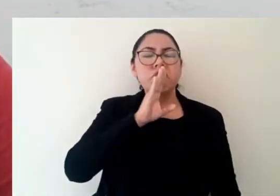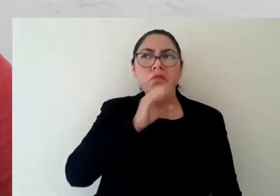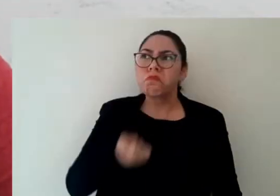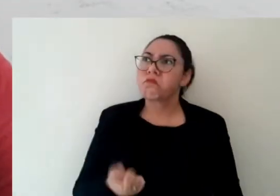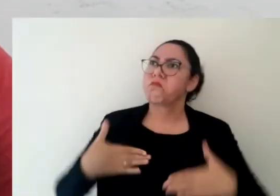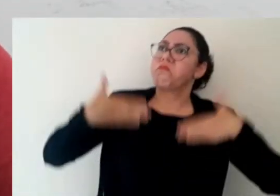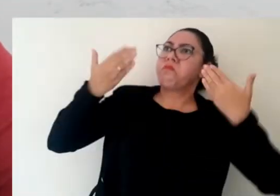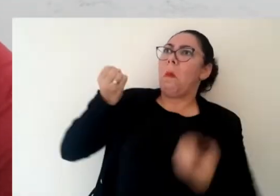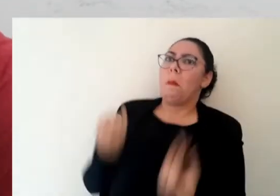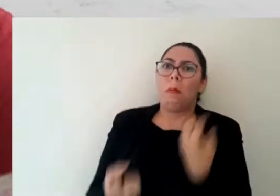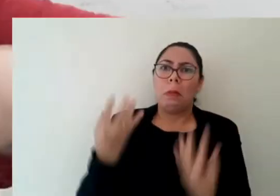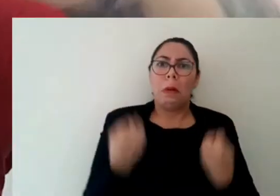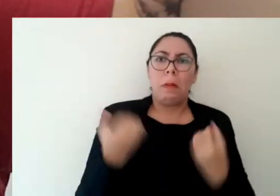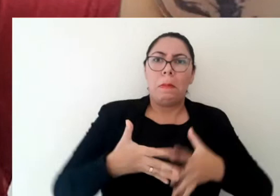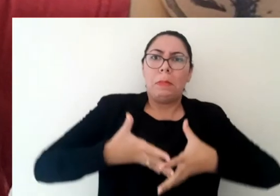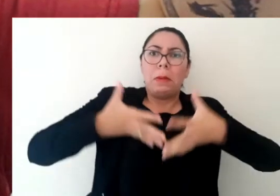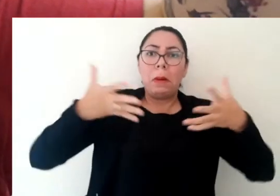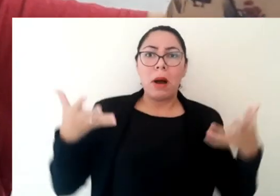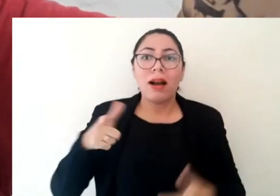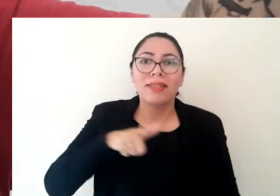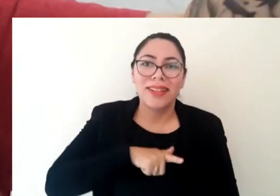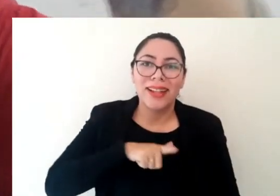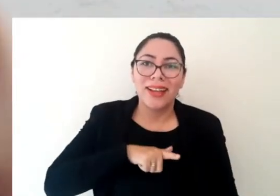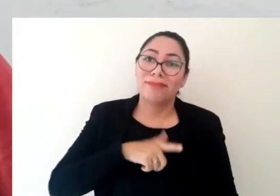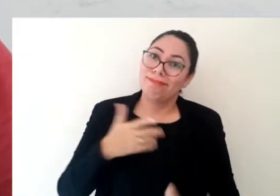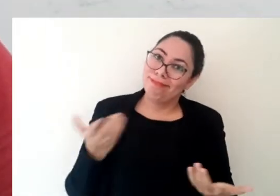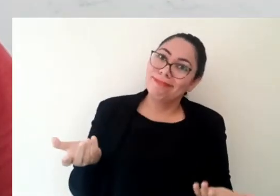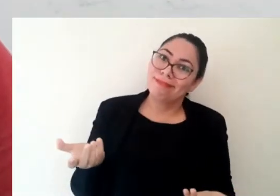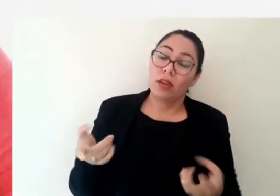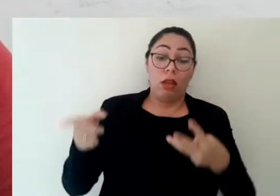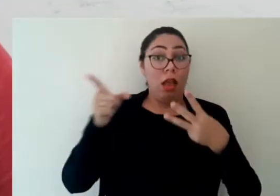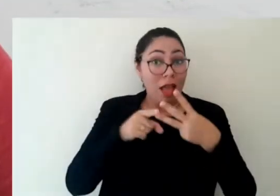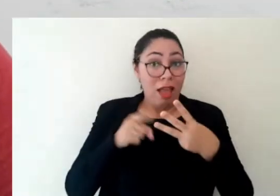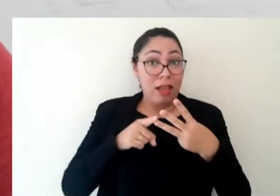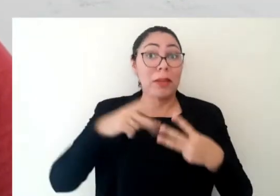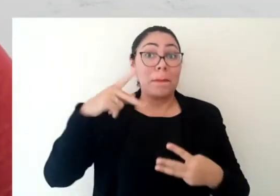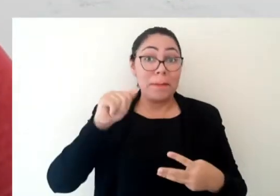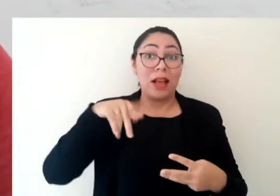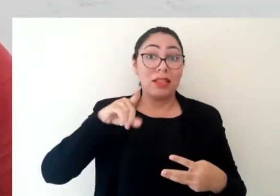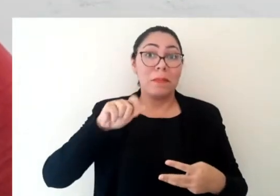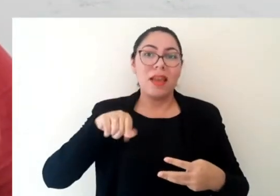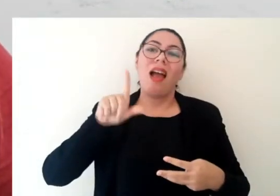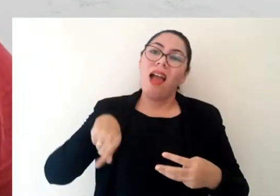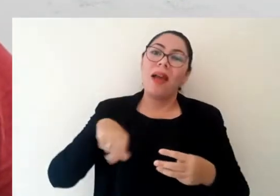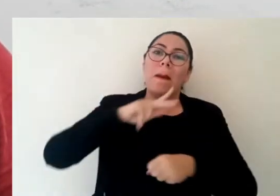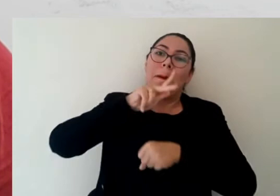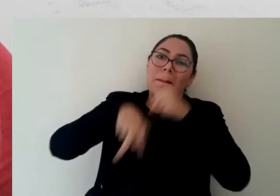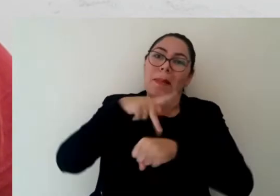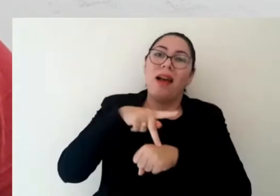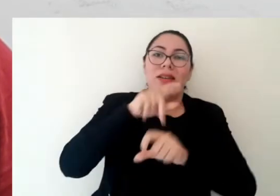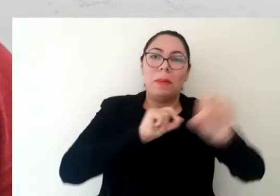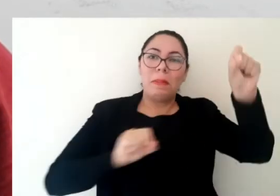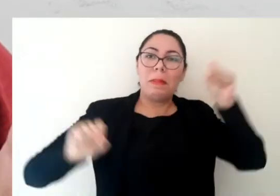de contaminação, sai de 0 casos para uma quantidade absurdamente alta de casos. E a pandemia? A pandemia nada mais é do que uma epidemia